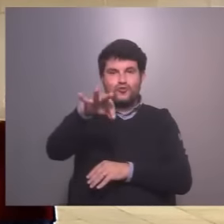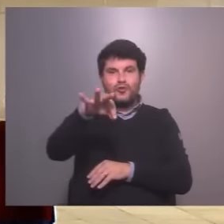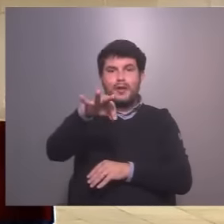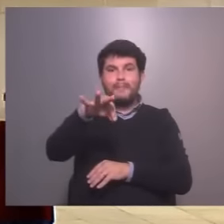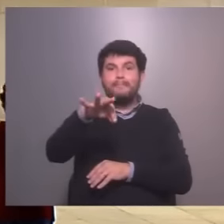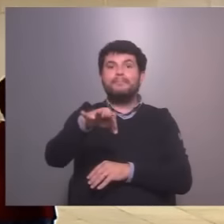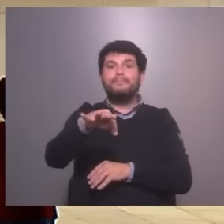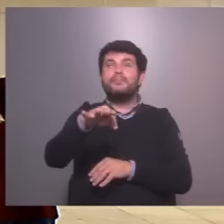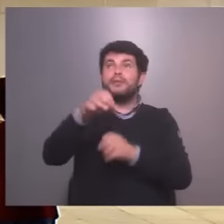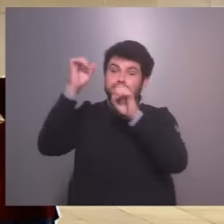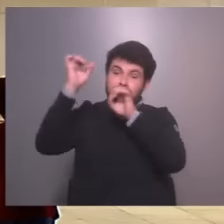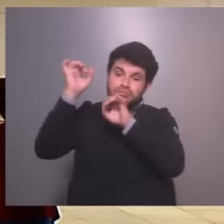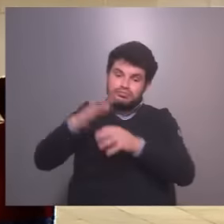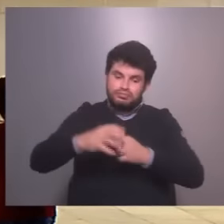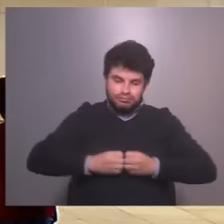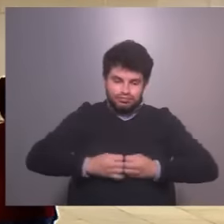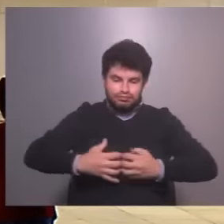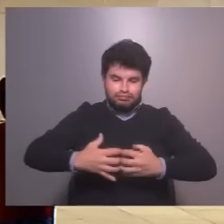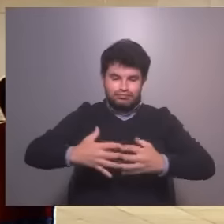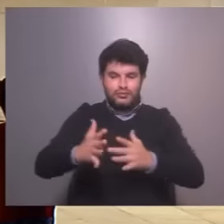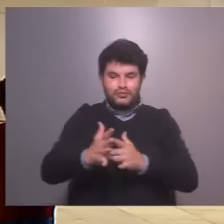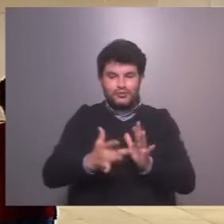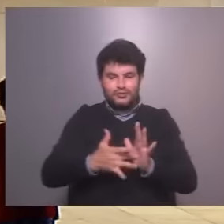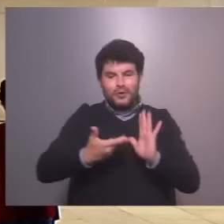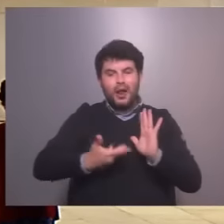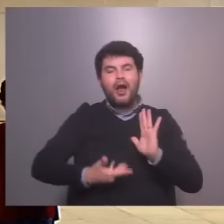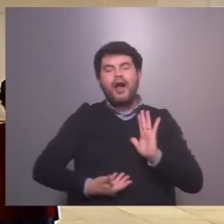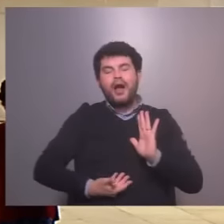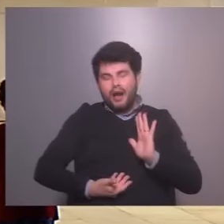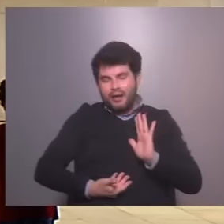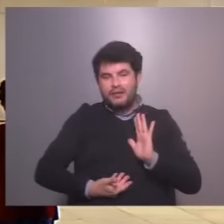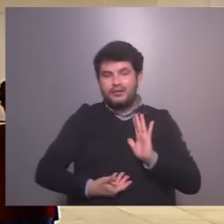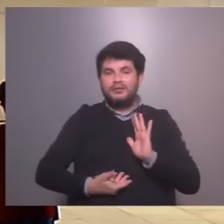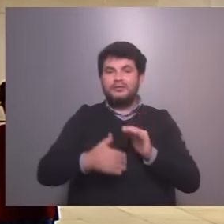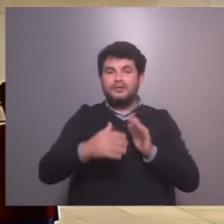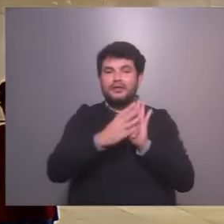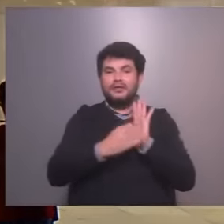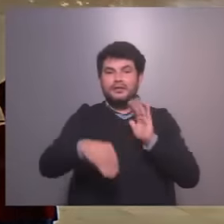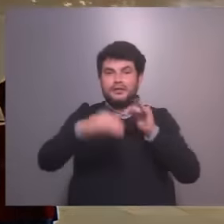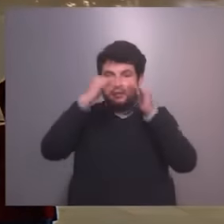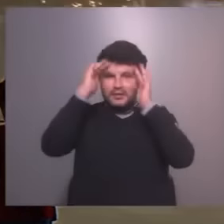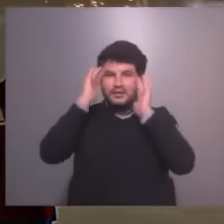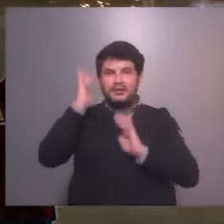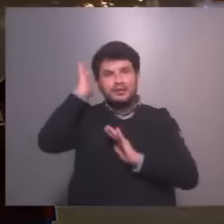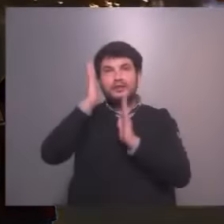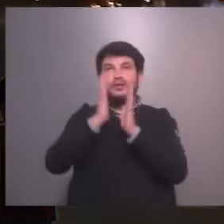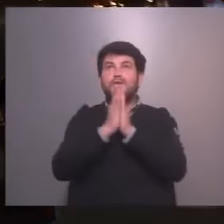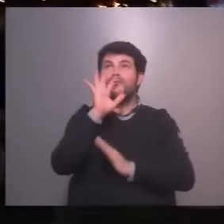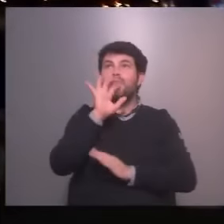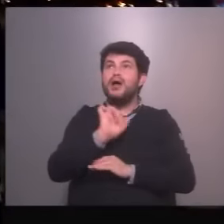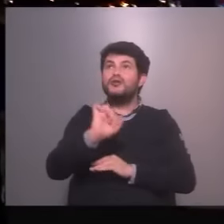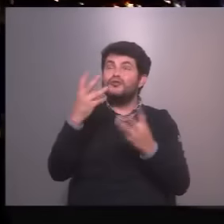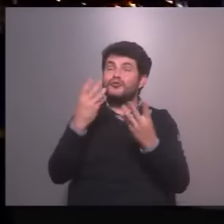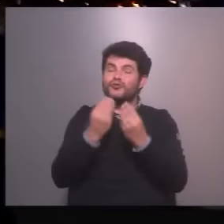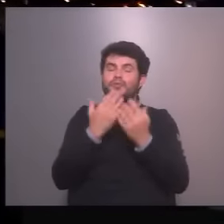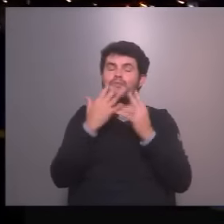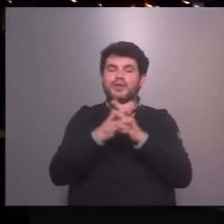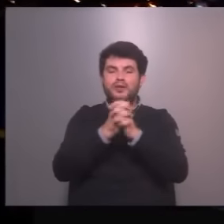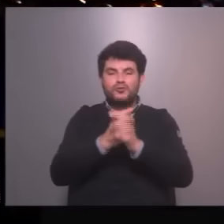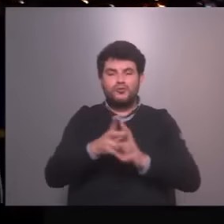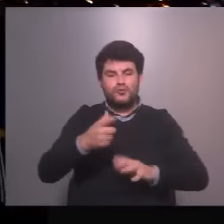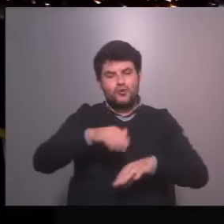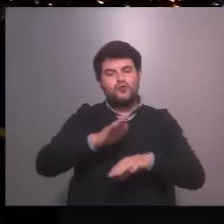o Senhor é convosco. Bendita sois vós entre as mulheres, bendito é o fruto do